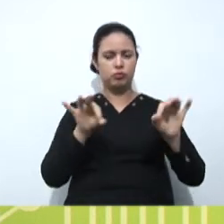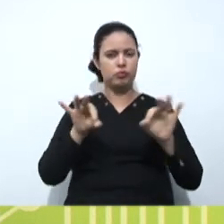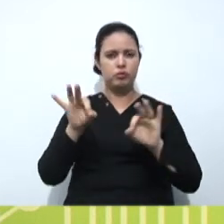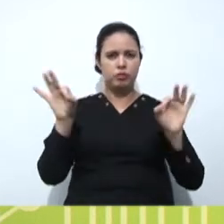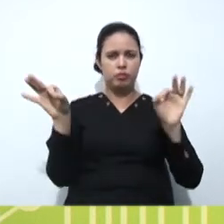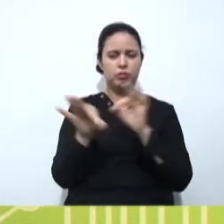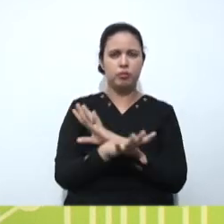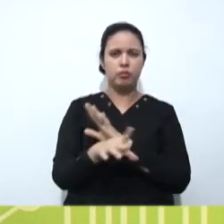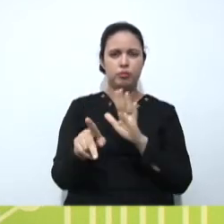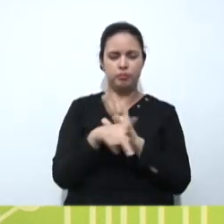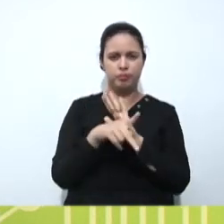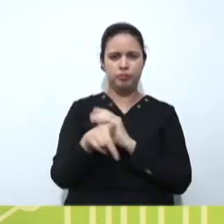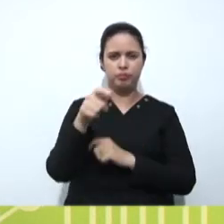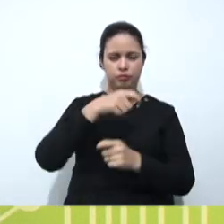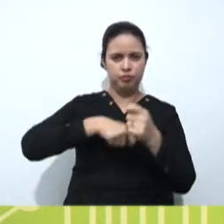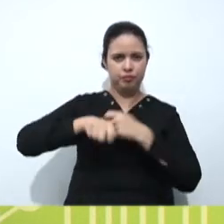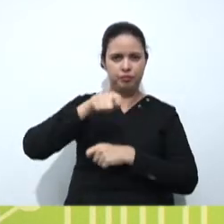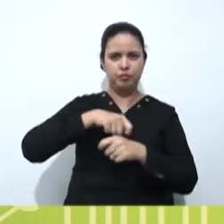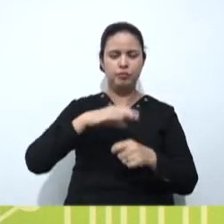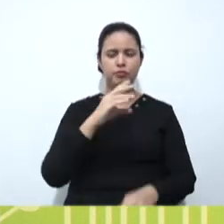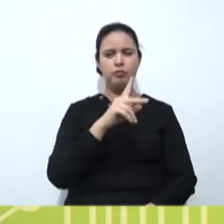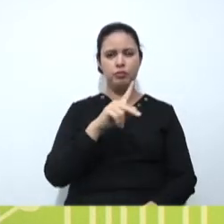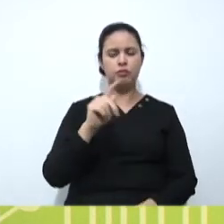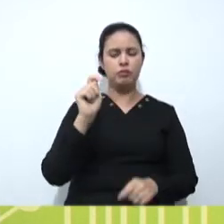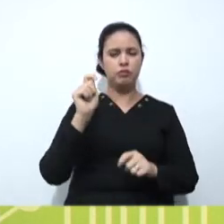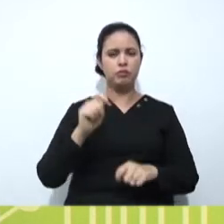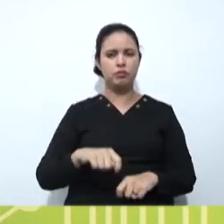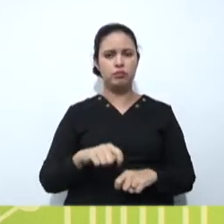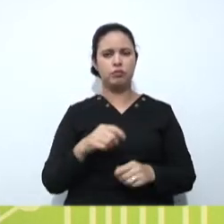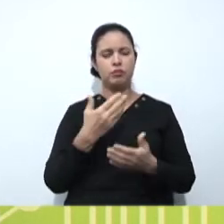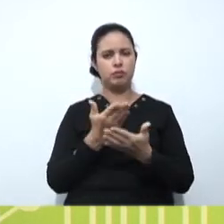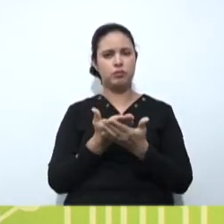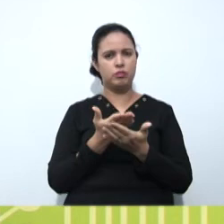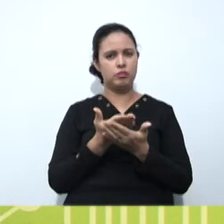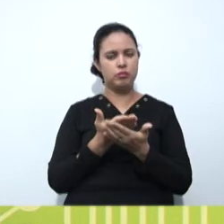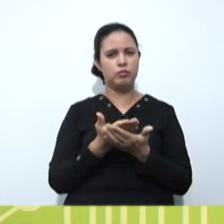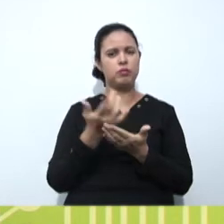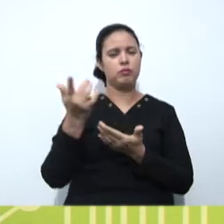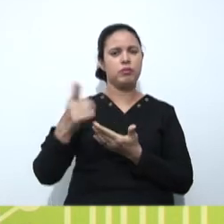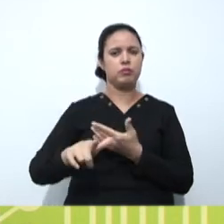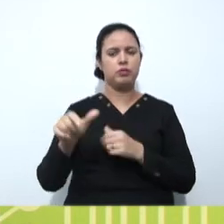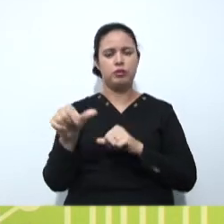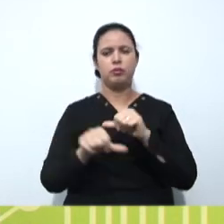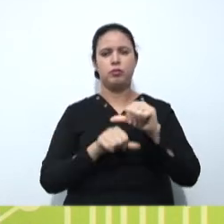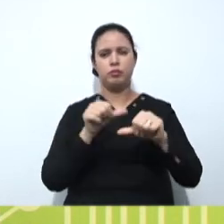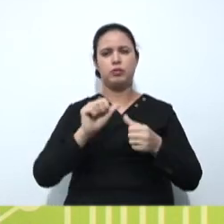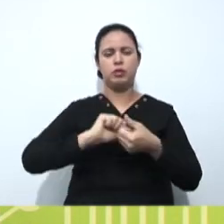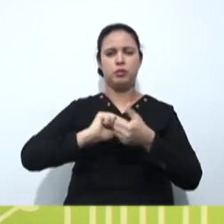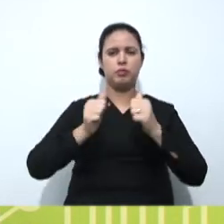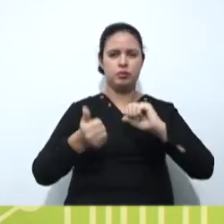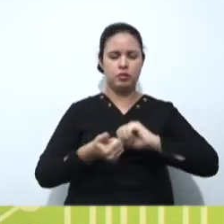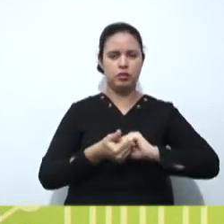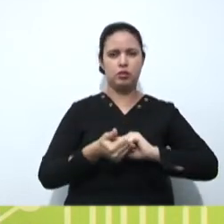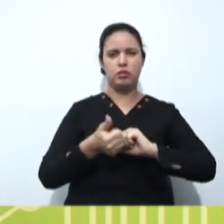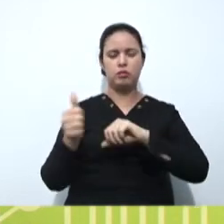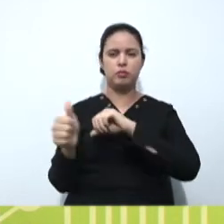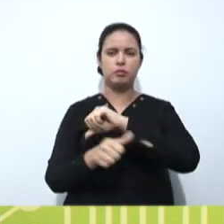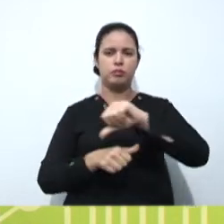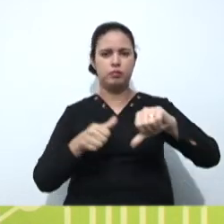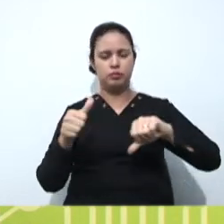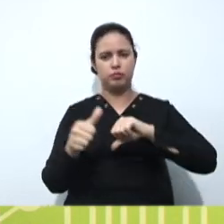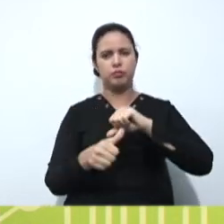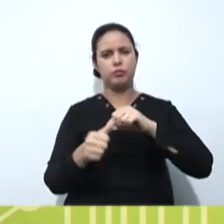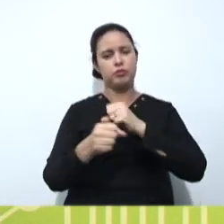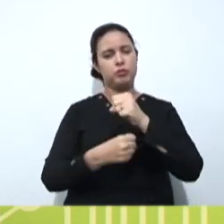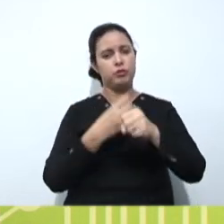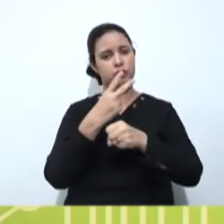do negócio da cooperativa. E aí eu posso estudar mais, eu posso alterar, eu posso adaptar, eu posso mudar de 2 em 2